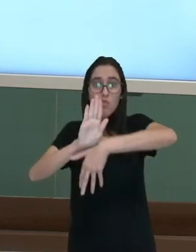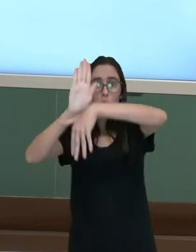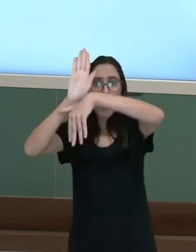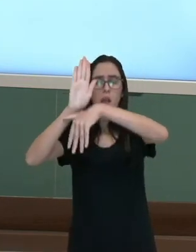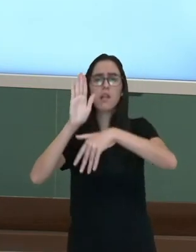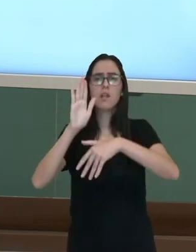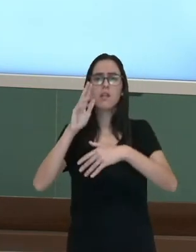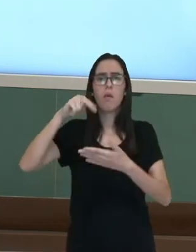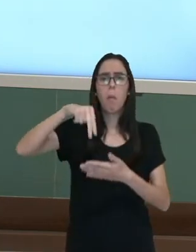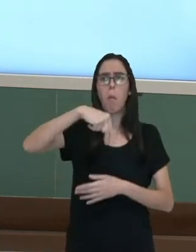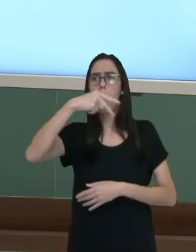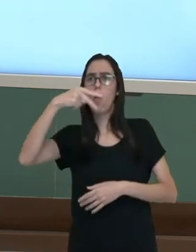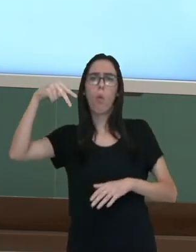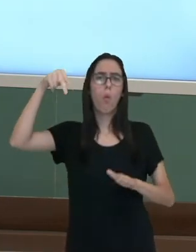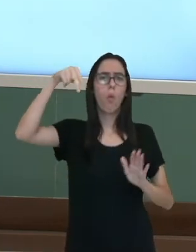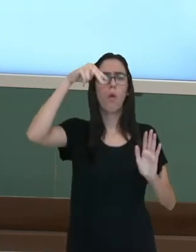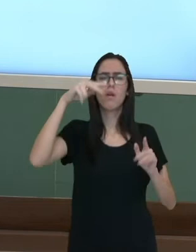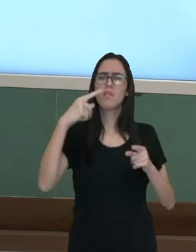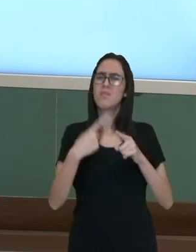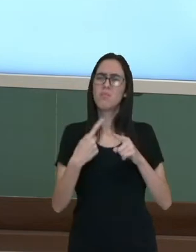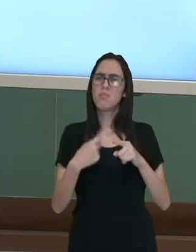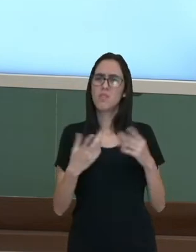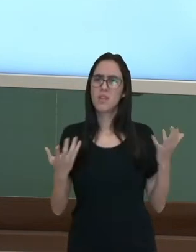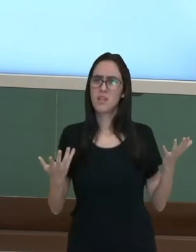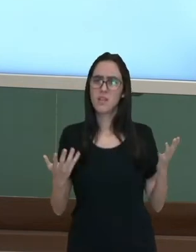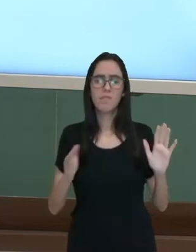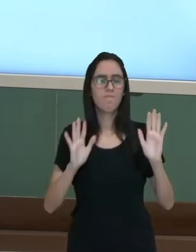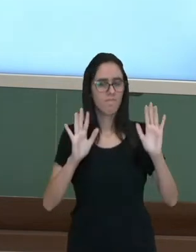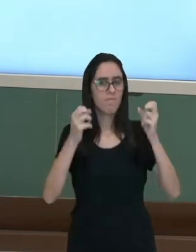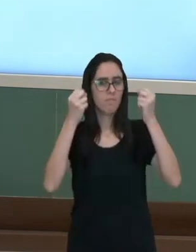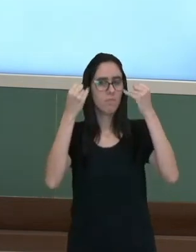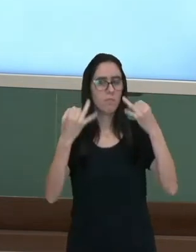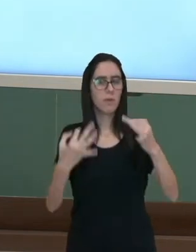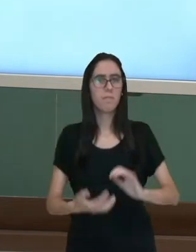é a razão disso? Tá? Nós vamos responder.